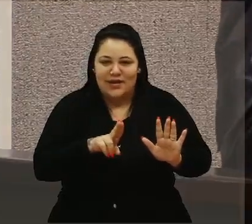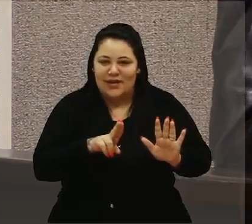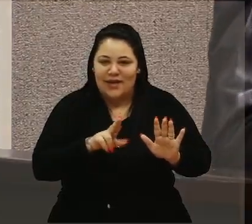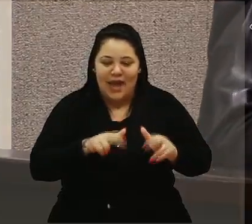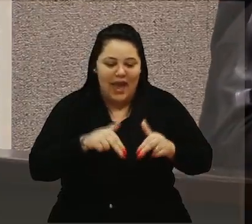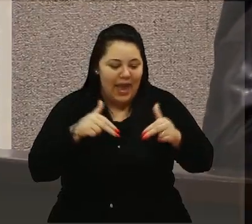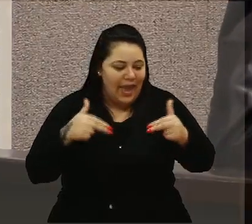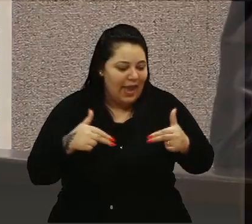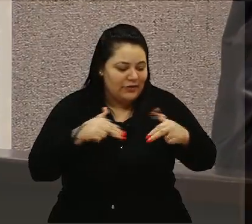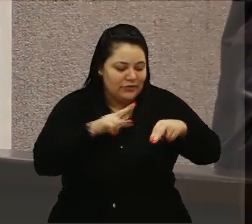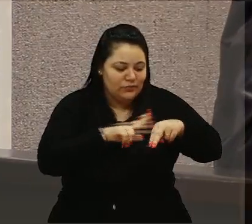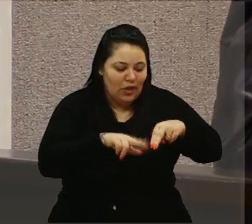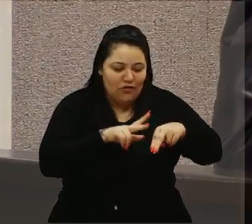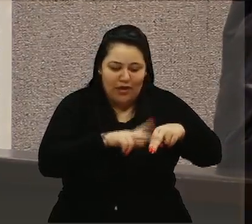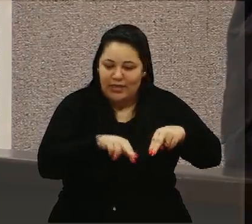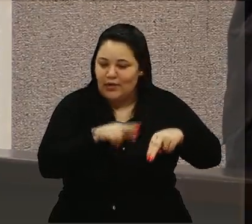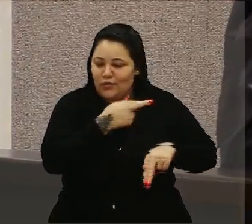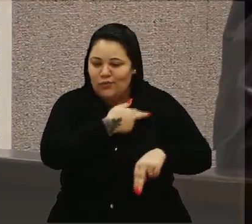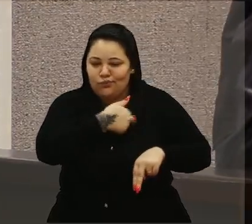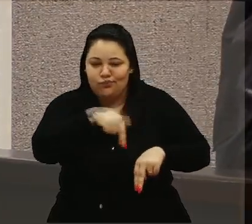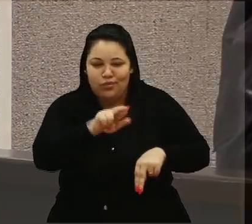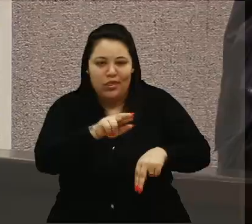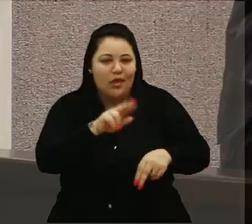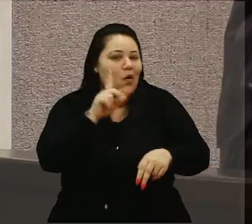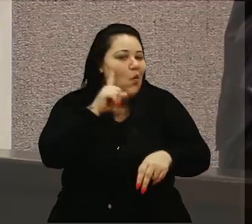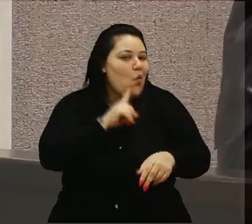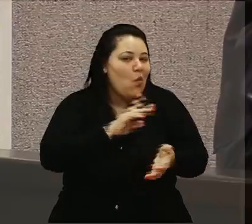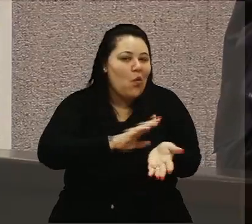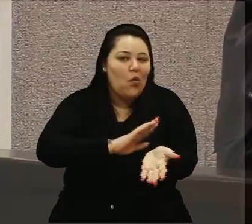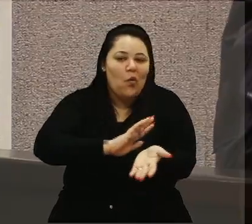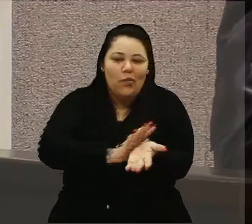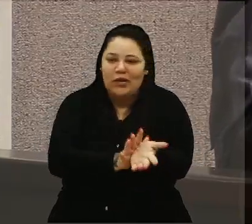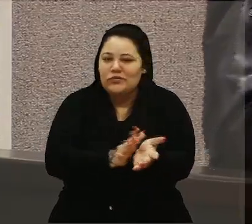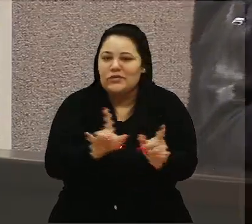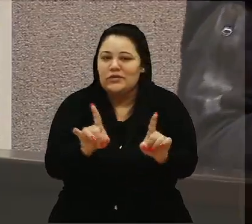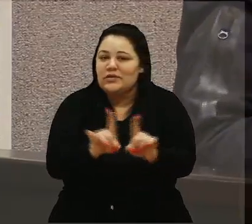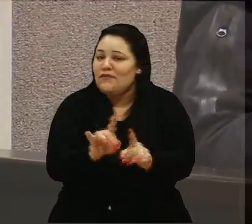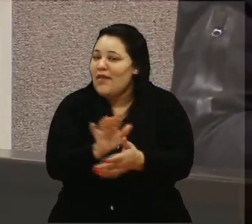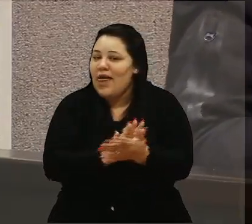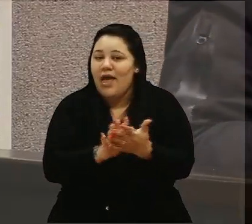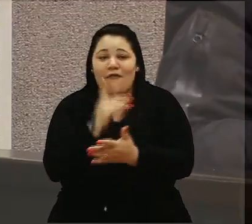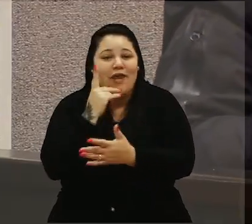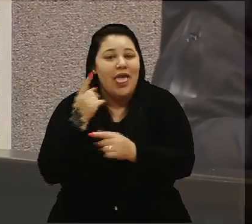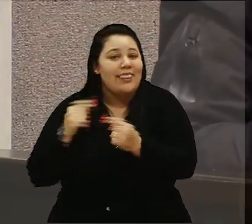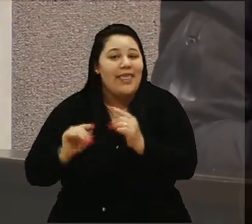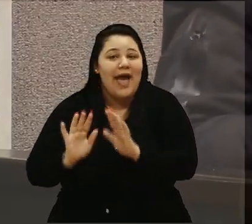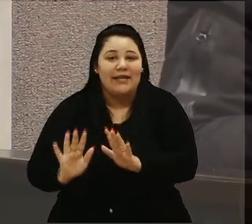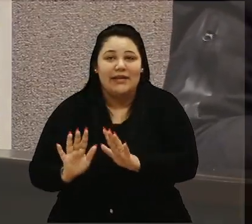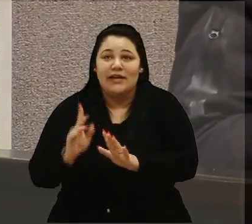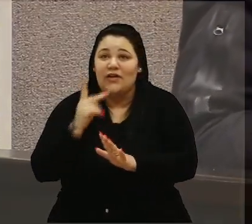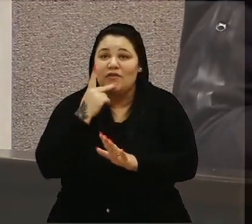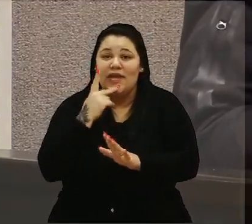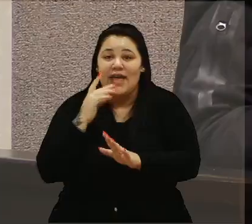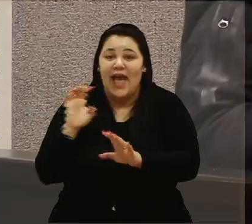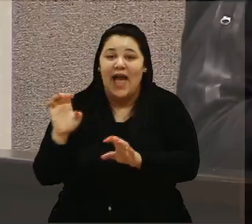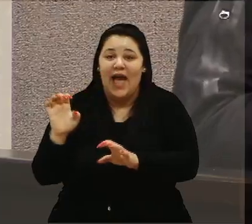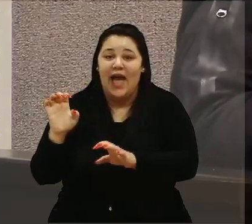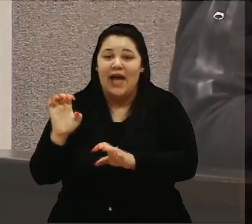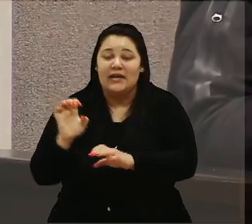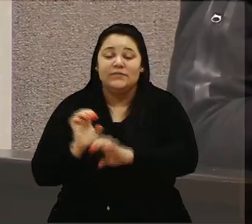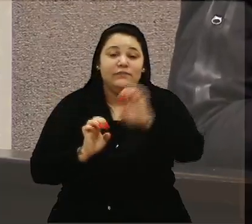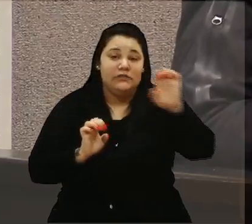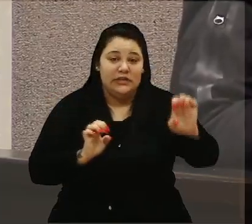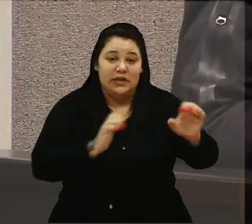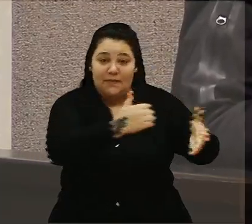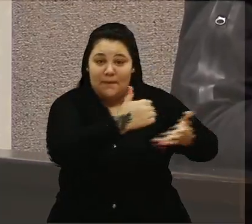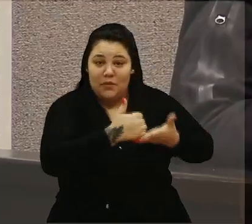sexual e não disse que uma cultura é melhor que outra. Eu não disse em nenhum momento. O que eu disse foi a incoerência da esquerda em apoiar e achar que vai com